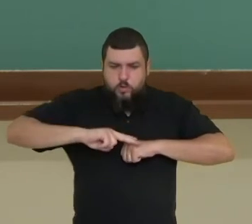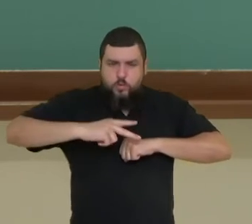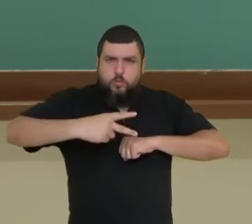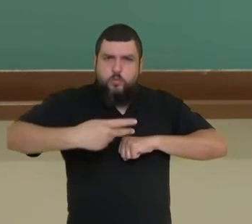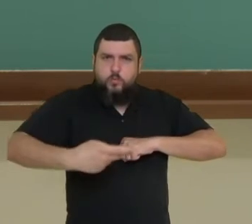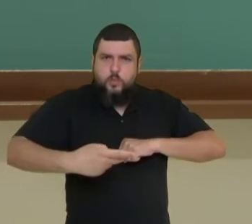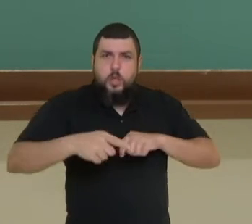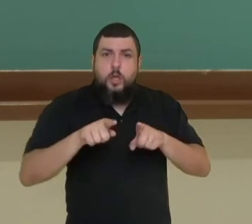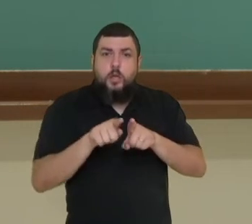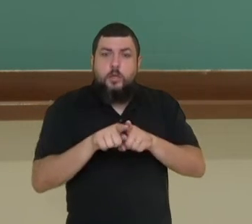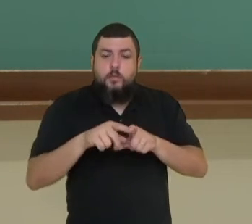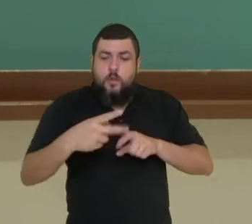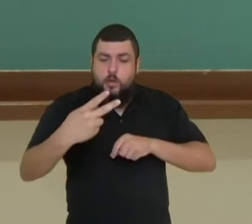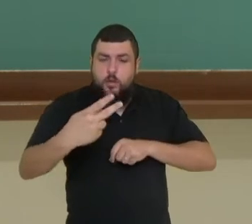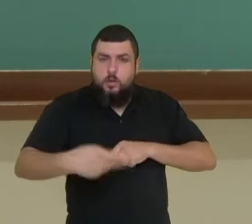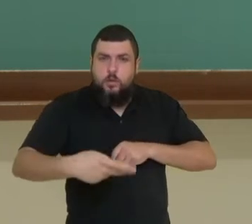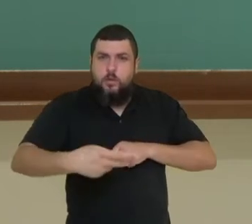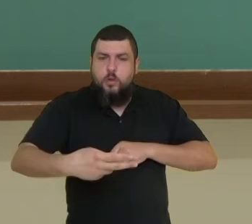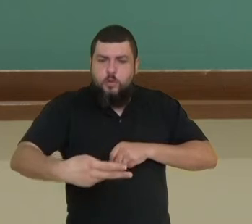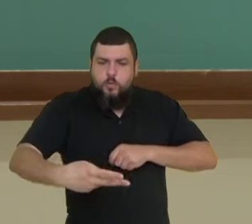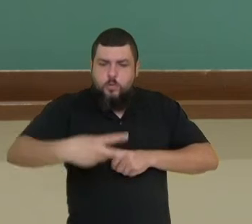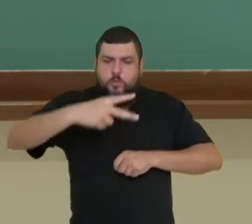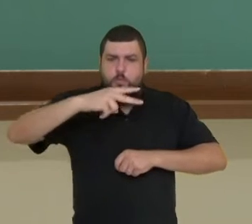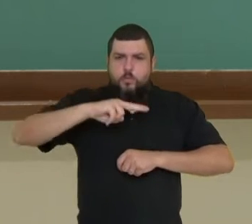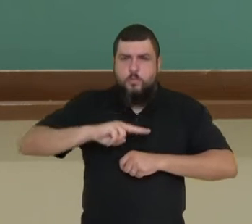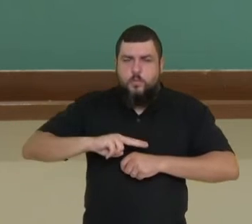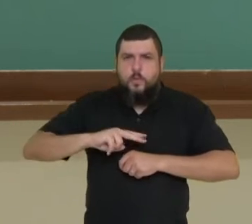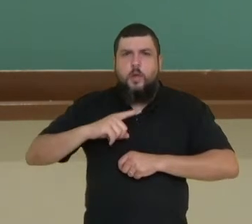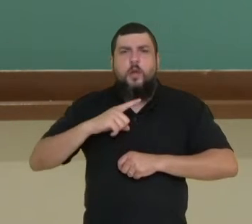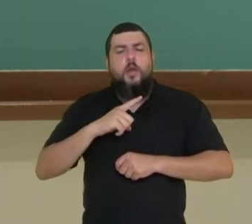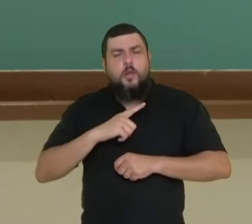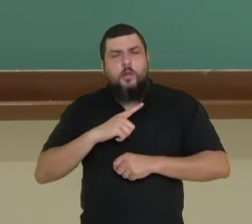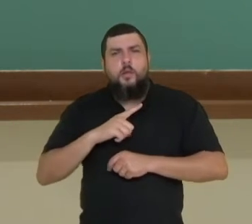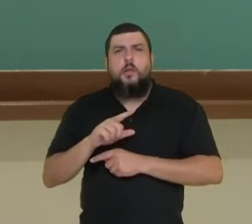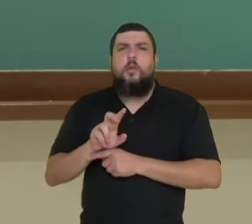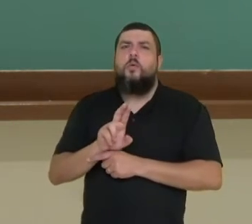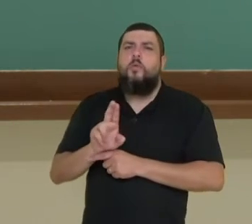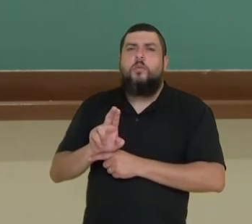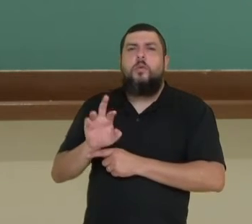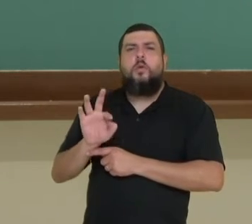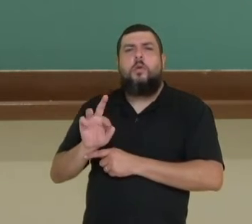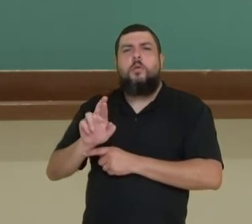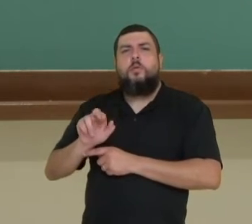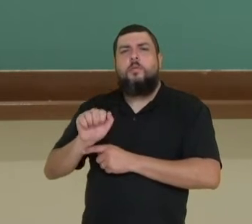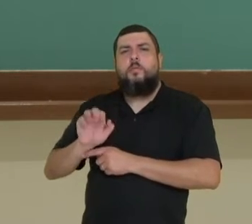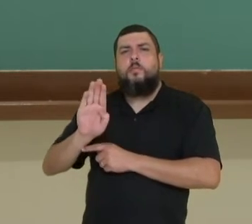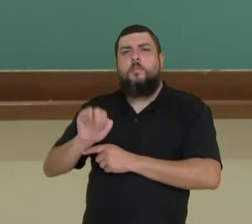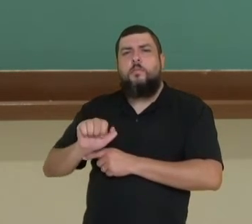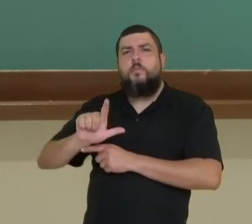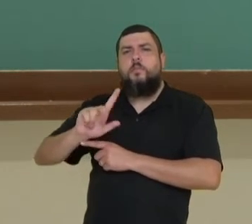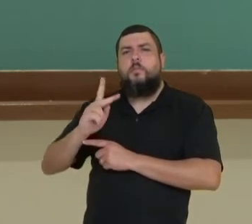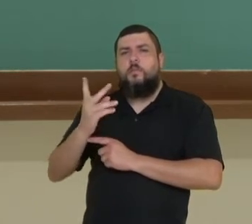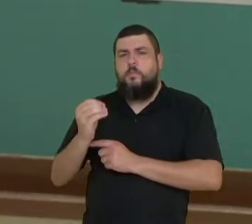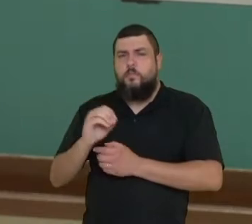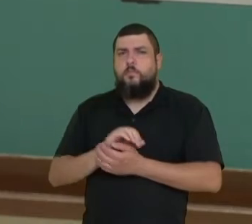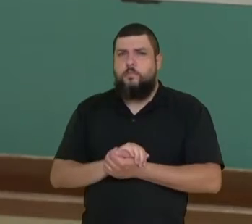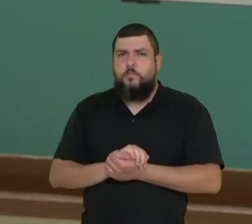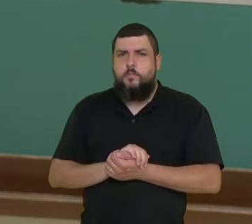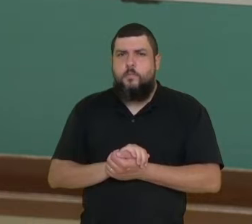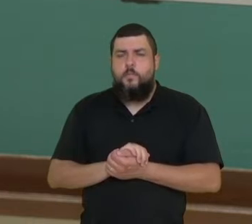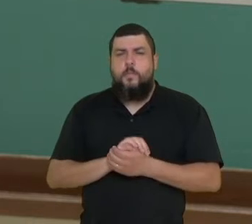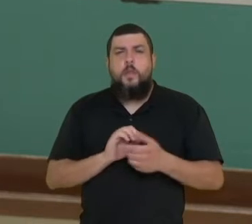sistema, você tem a realização, você tem o trabalho envolvido nesse passo. Uma segunda maneira de entender o trabalho aqui comigo, veja